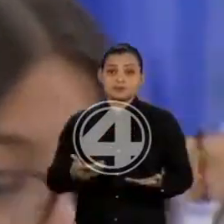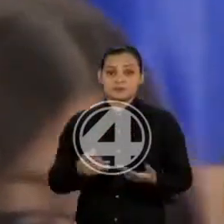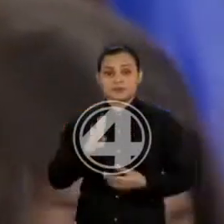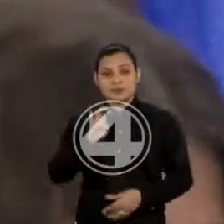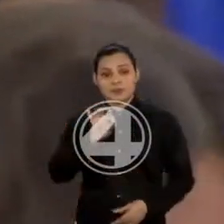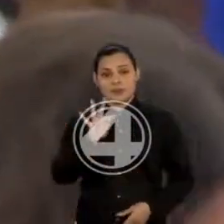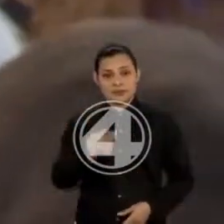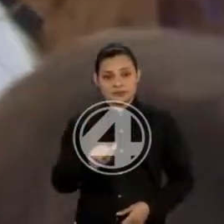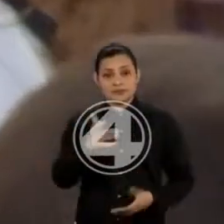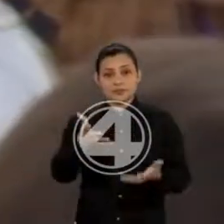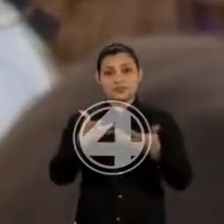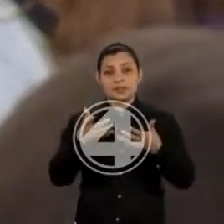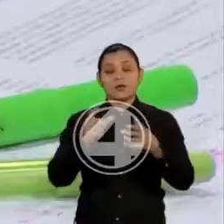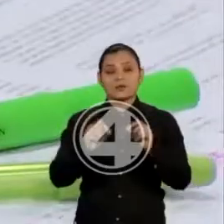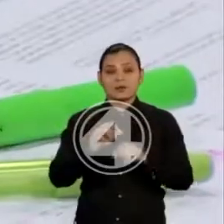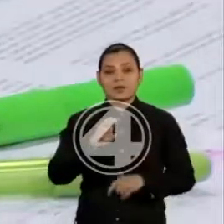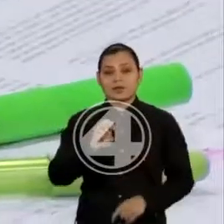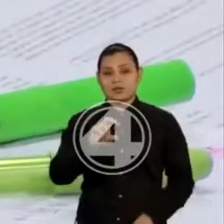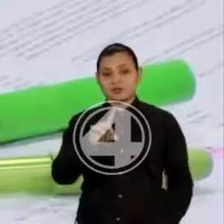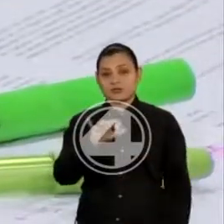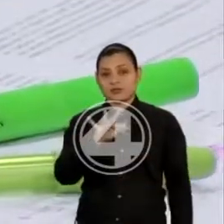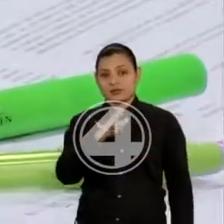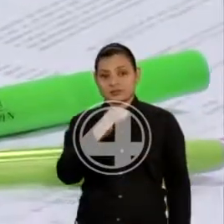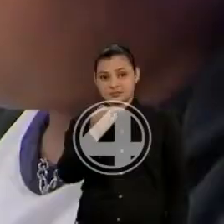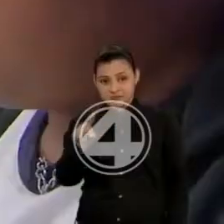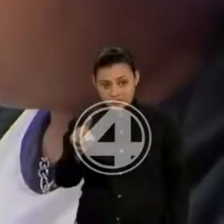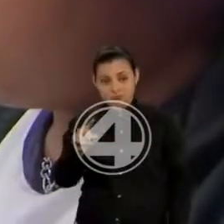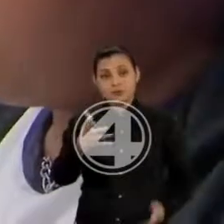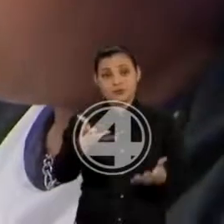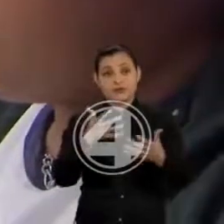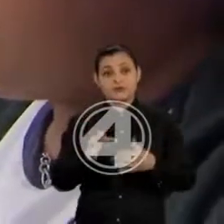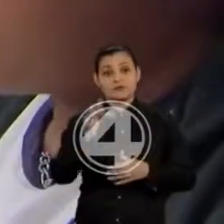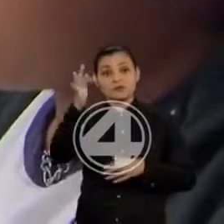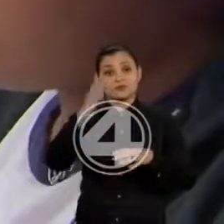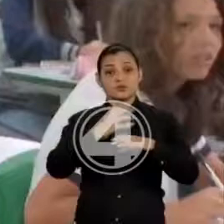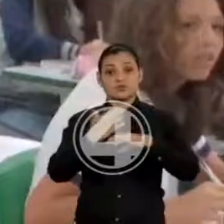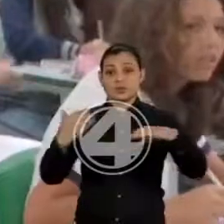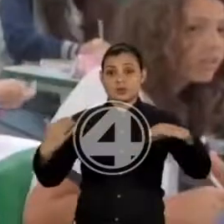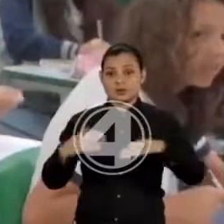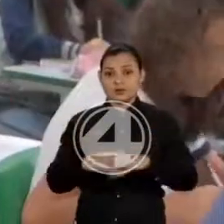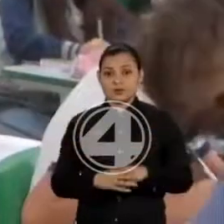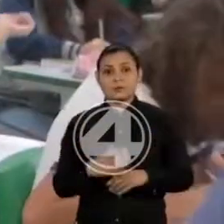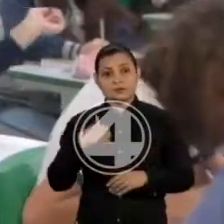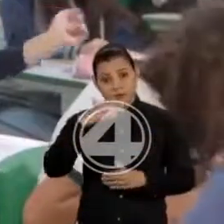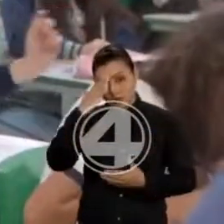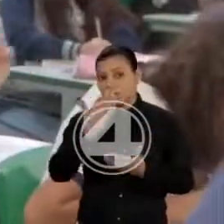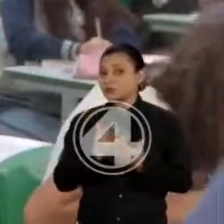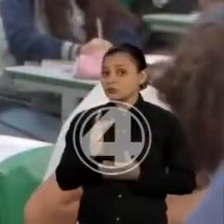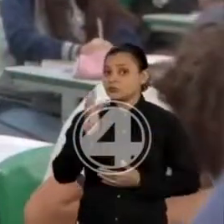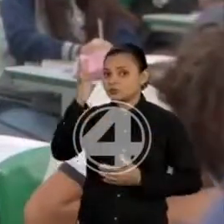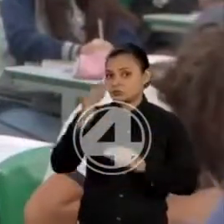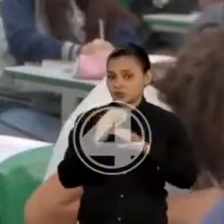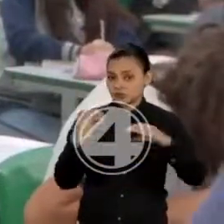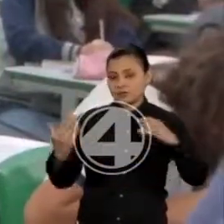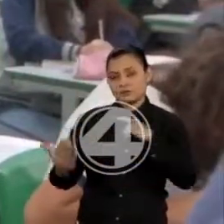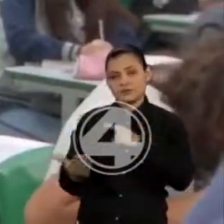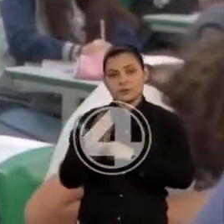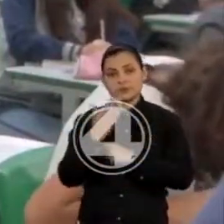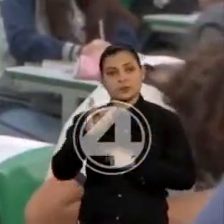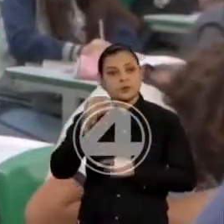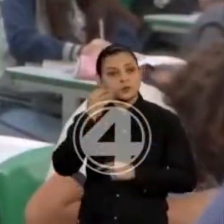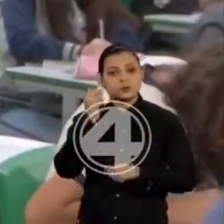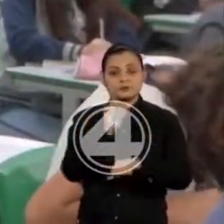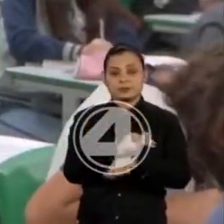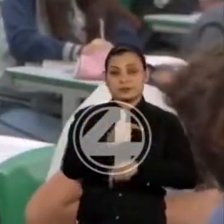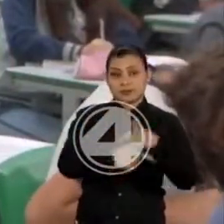Beatriz quer cursar edificações, pensando em engenharia no futuro. Eu acredito que lá na frente vai me ajudar muito com oportunidades